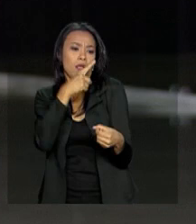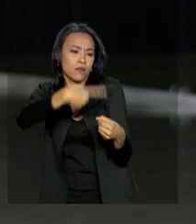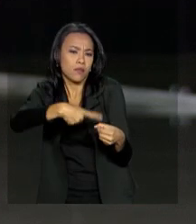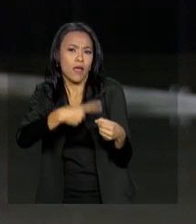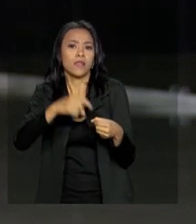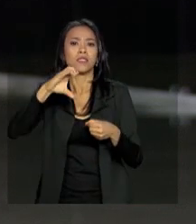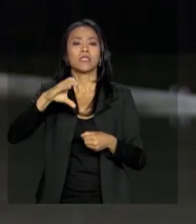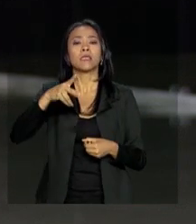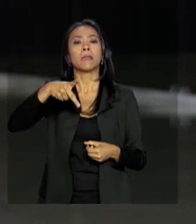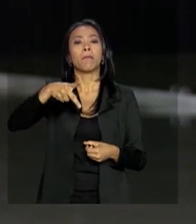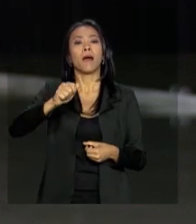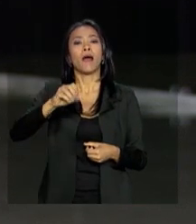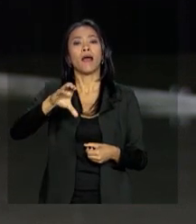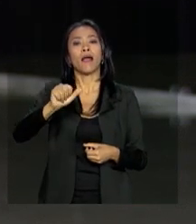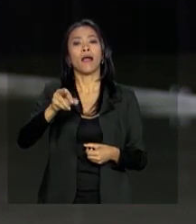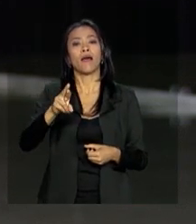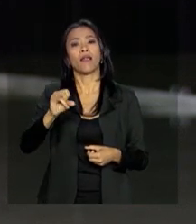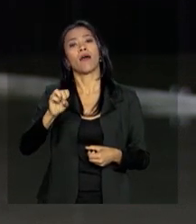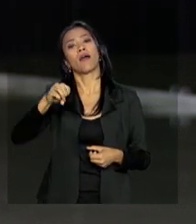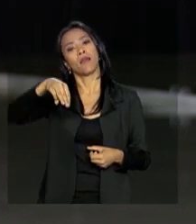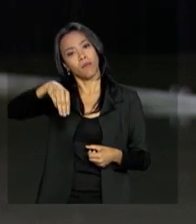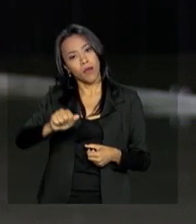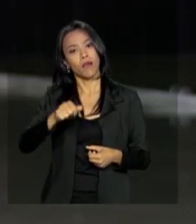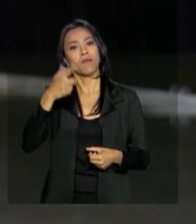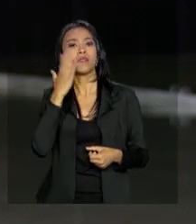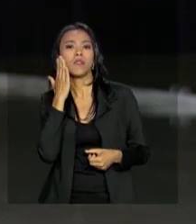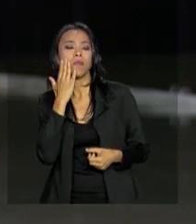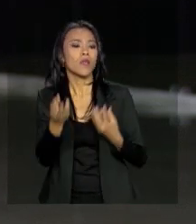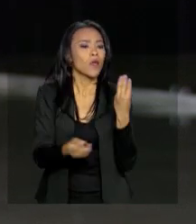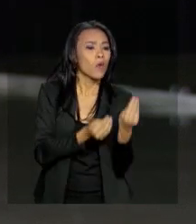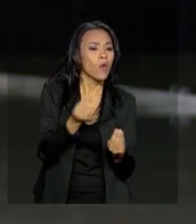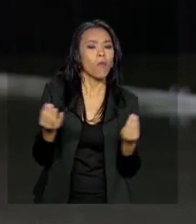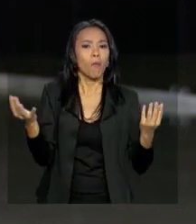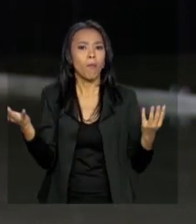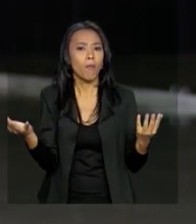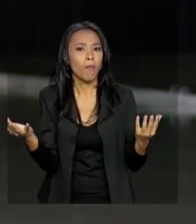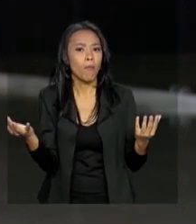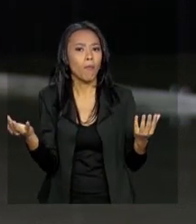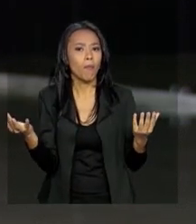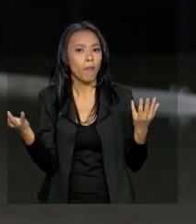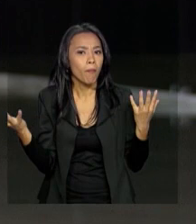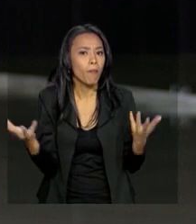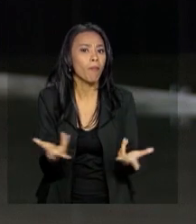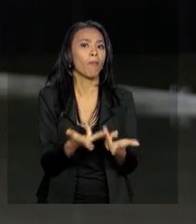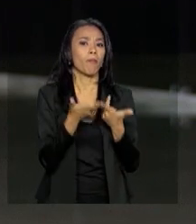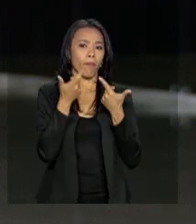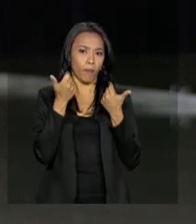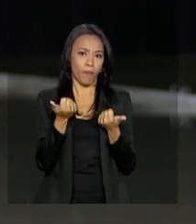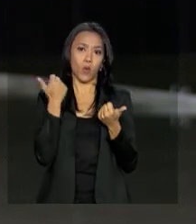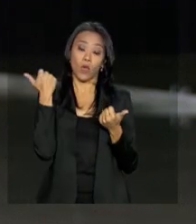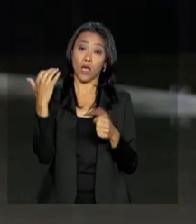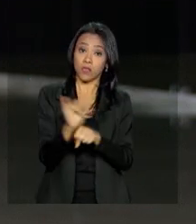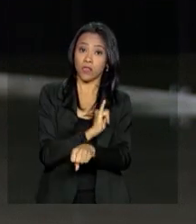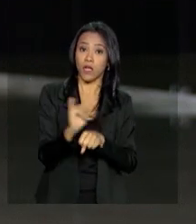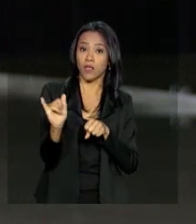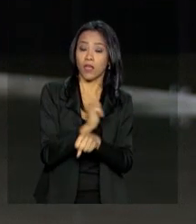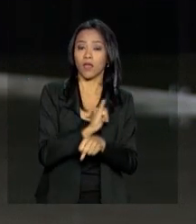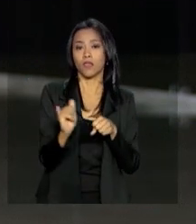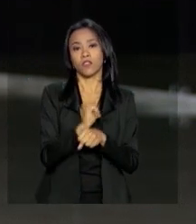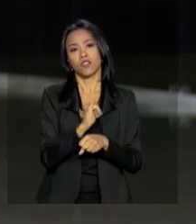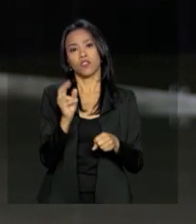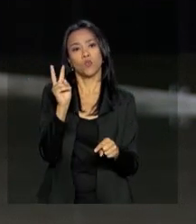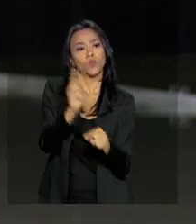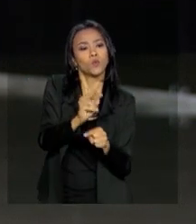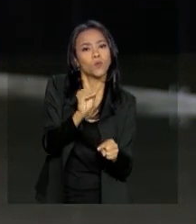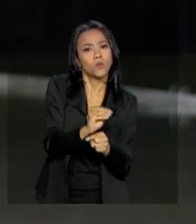parceria com as autoridades locais o grupo pretende aperfeiçoar aperfeiçoar as ações de acolhimento dos